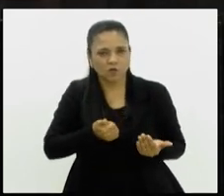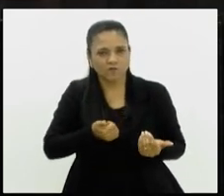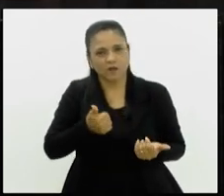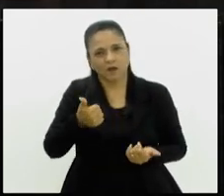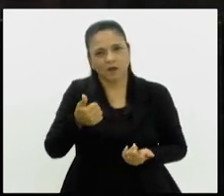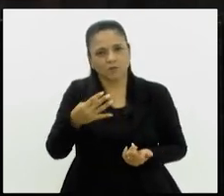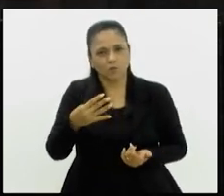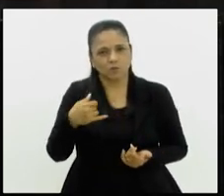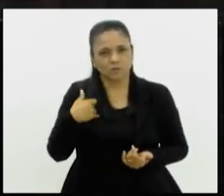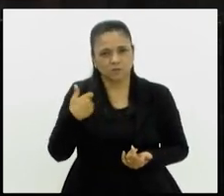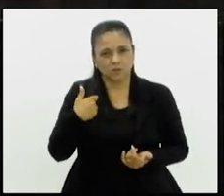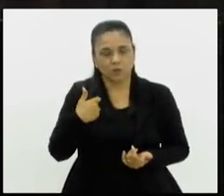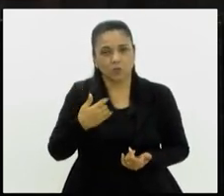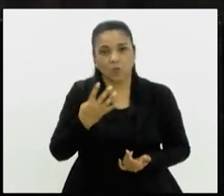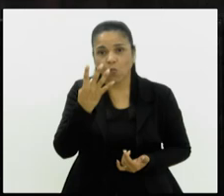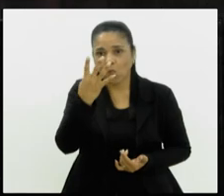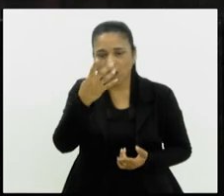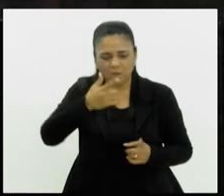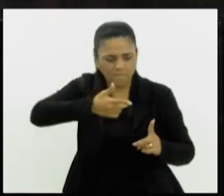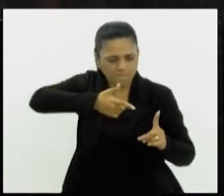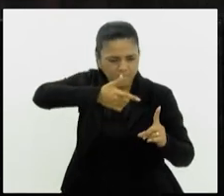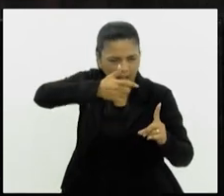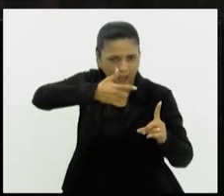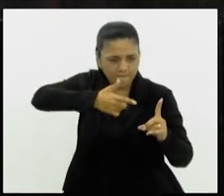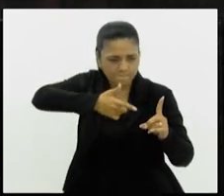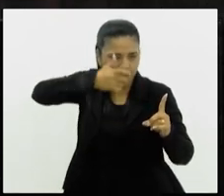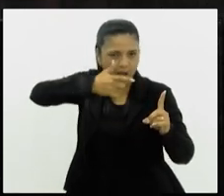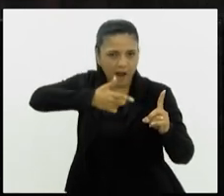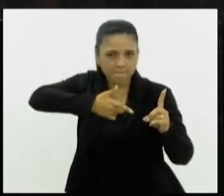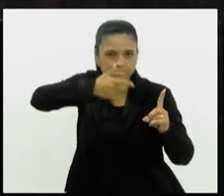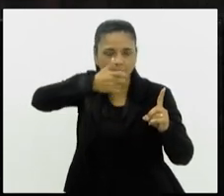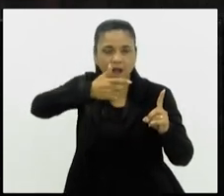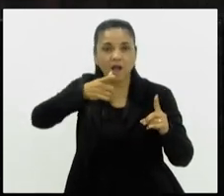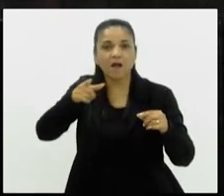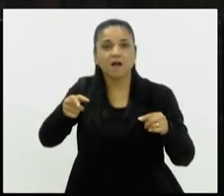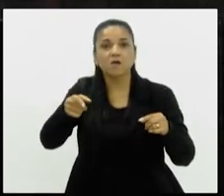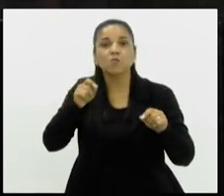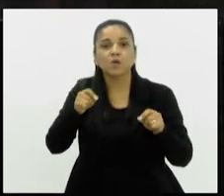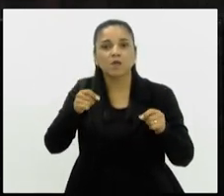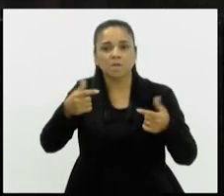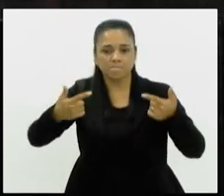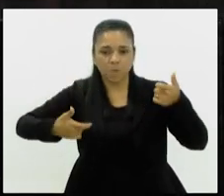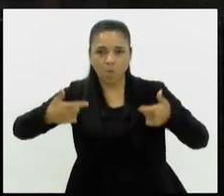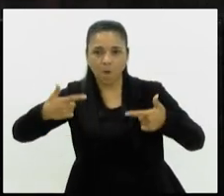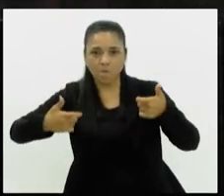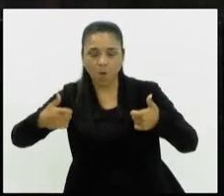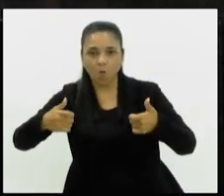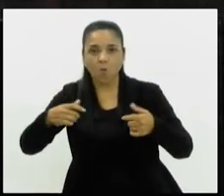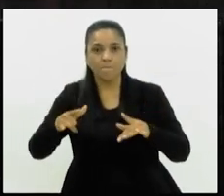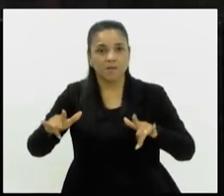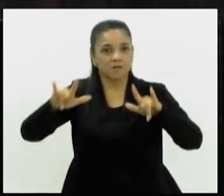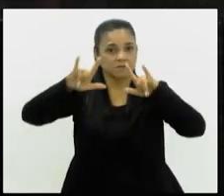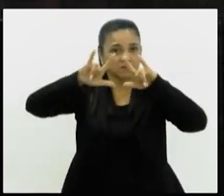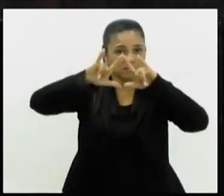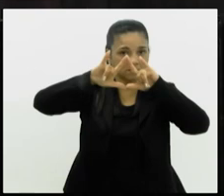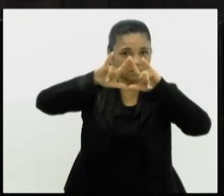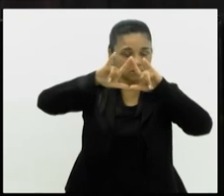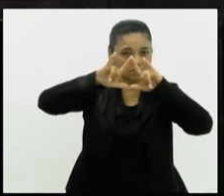4 tiros em um tiroteio entre milicianos